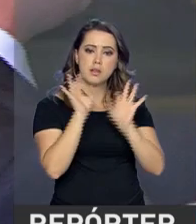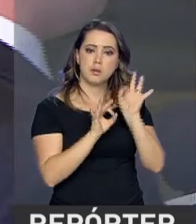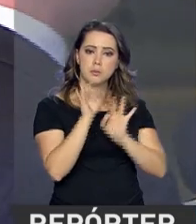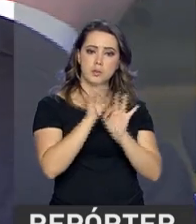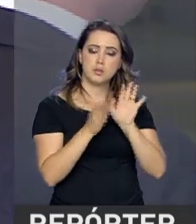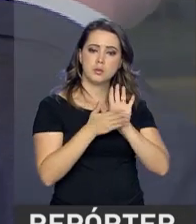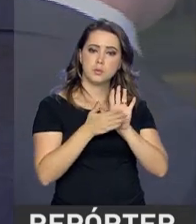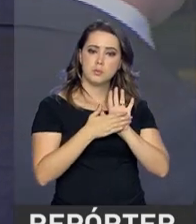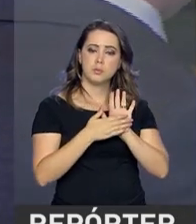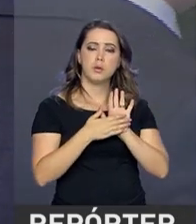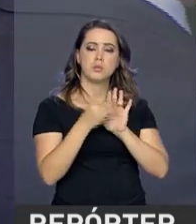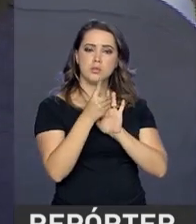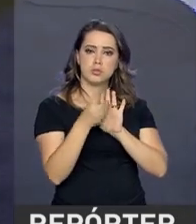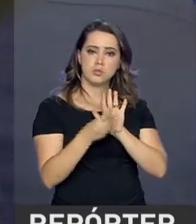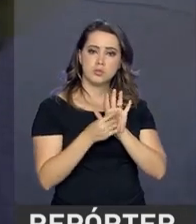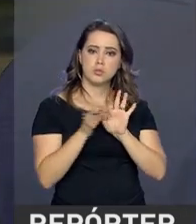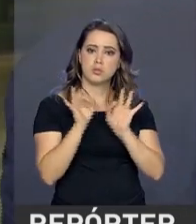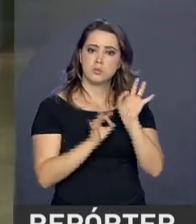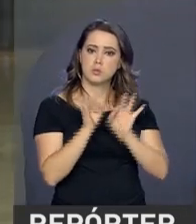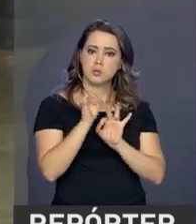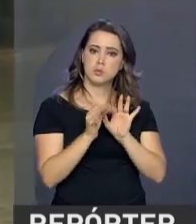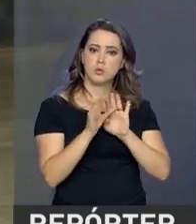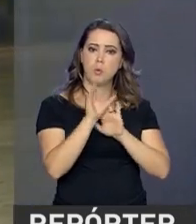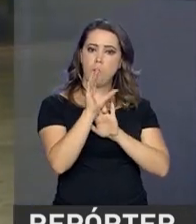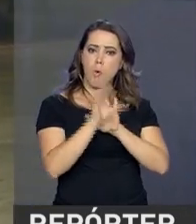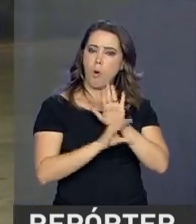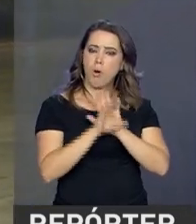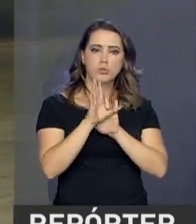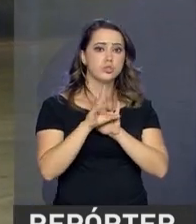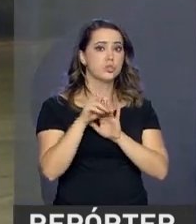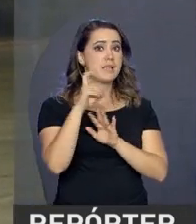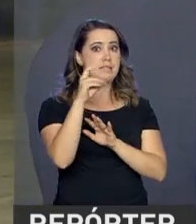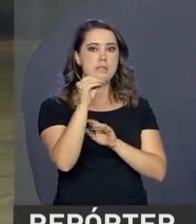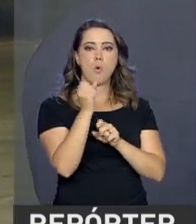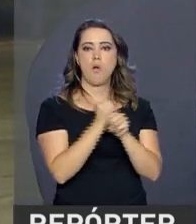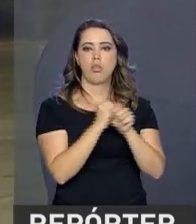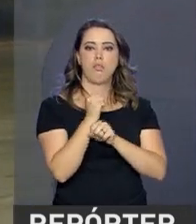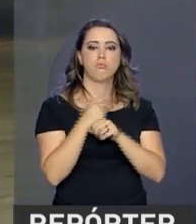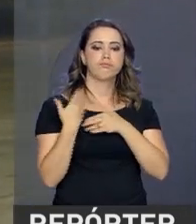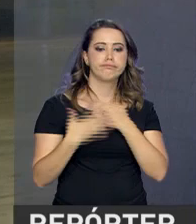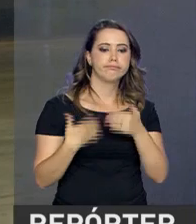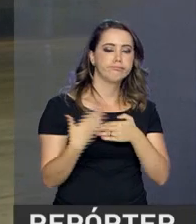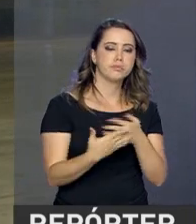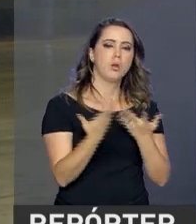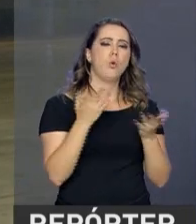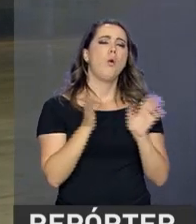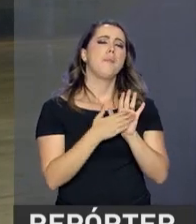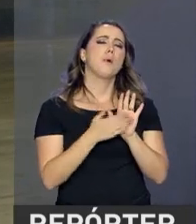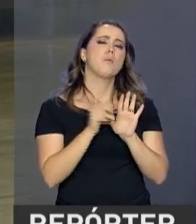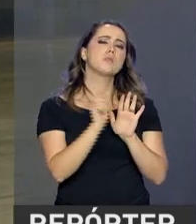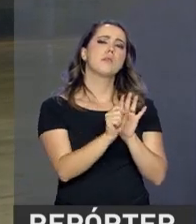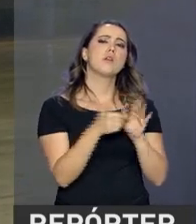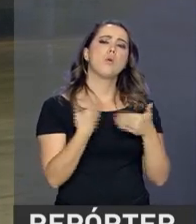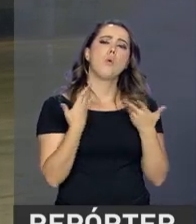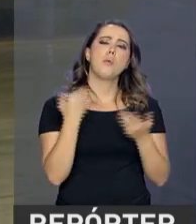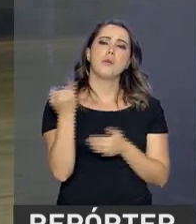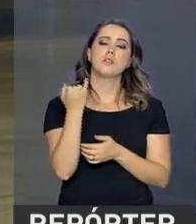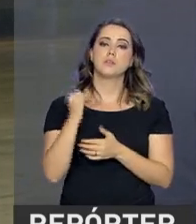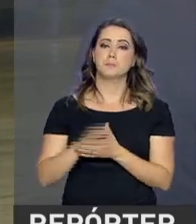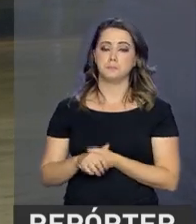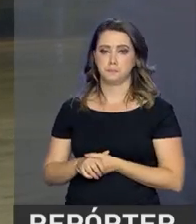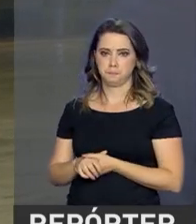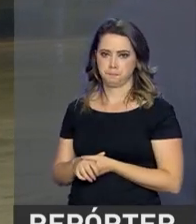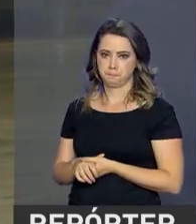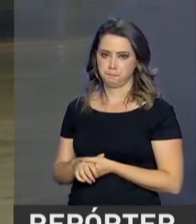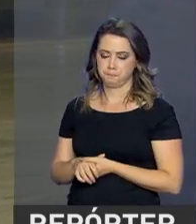atualizar o código da mineração que está em vigor há mais de cinco décadas é o que prevê essa proposta qualquer importância de a